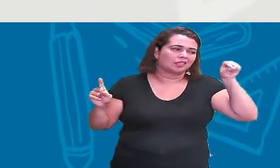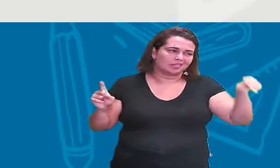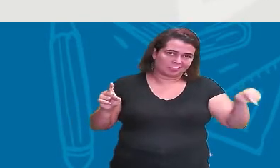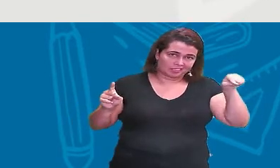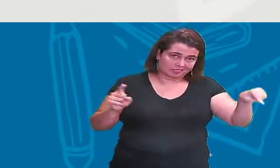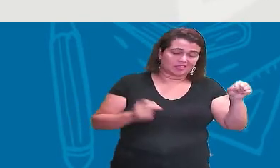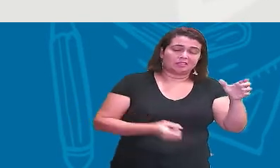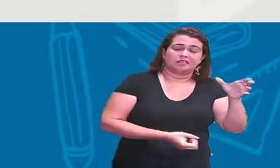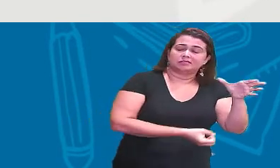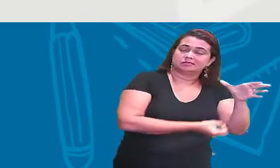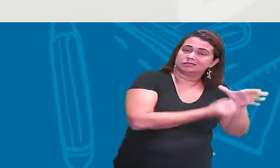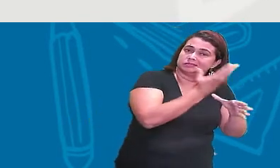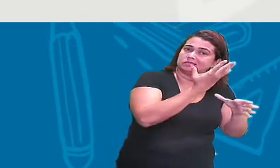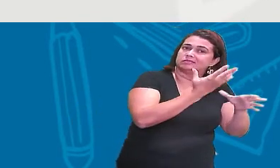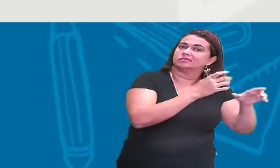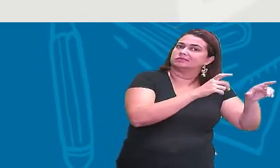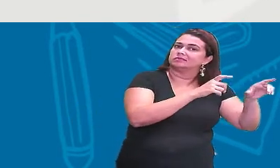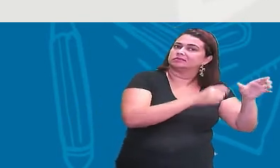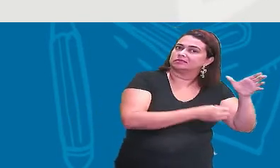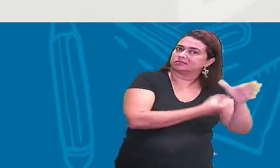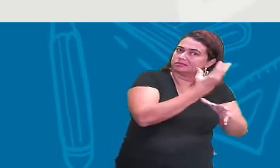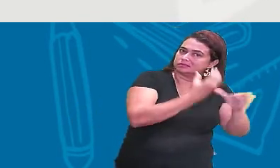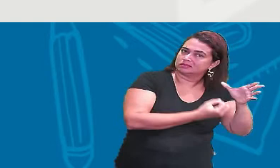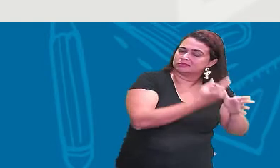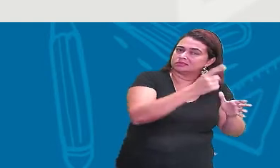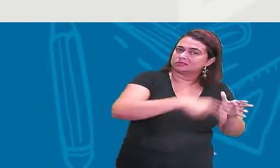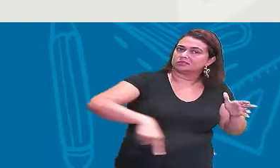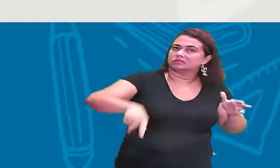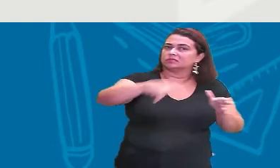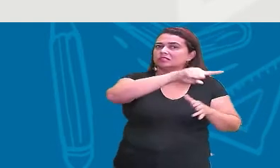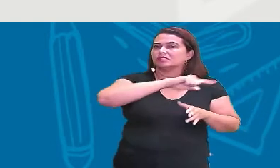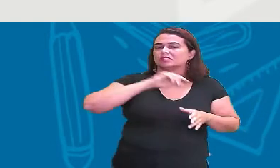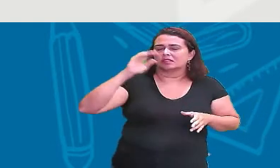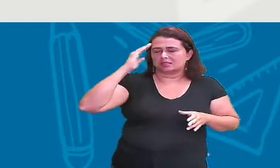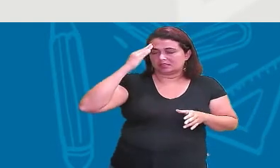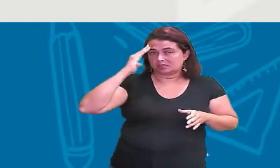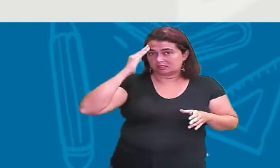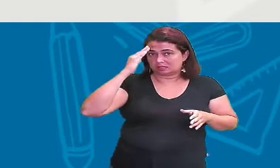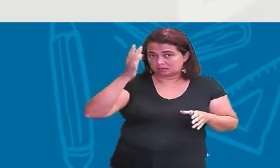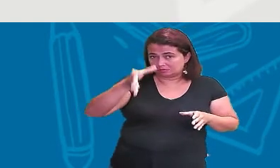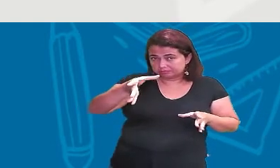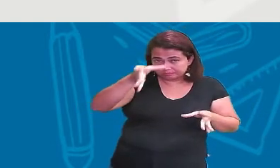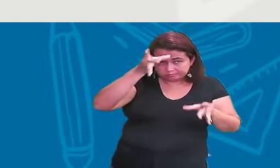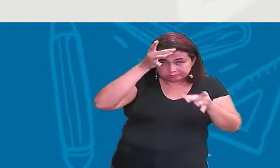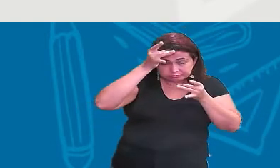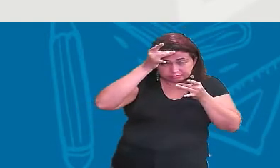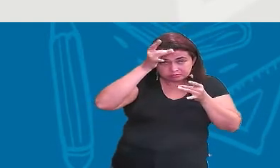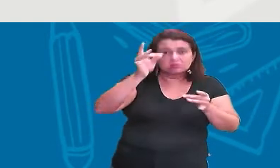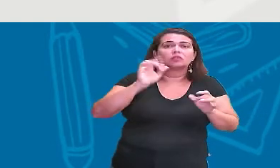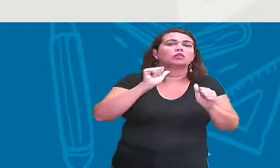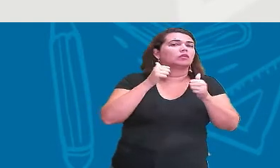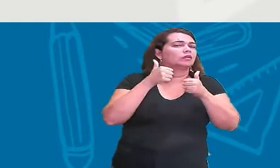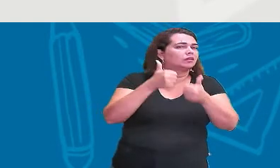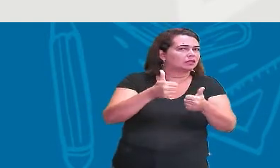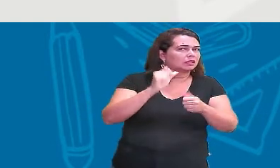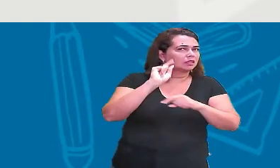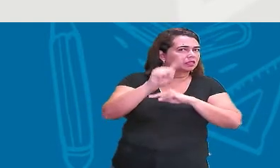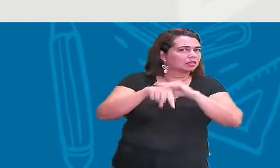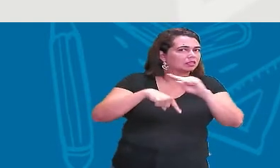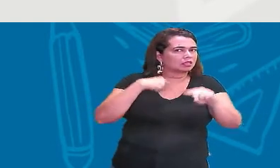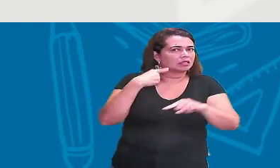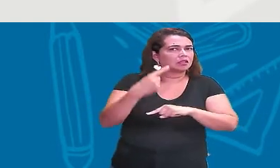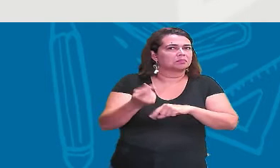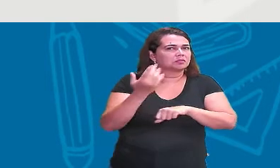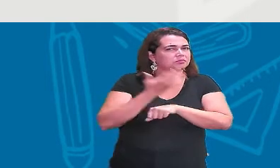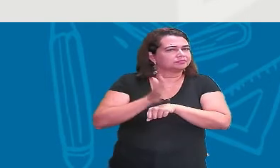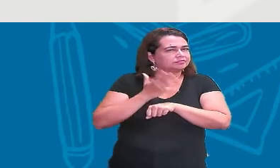Tá certo? Então, espero que vocês tenham aprendido bem direitinho, tenham pegado tintim por tintim, para depois, colocar